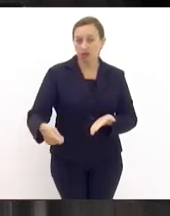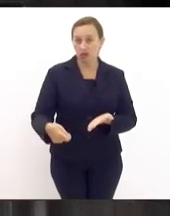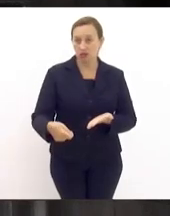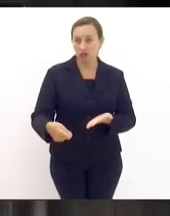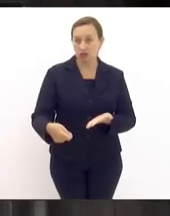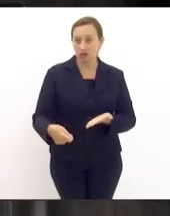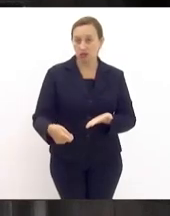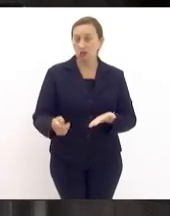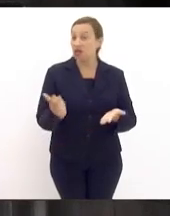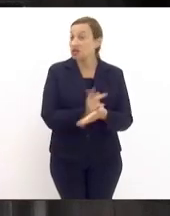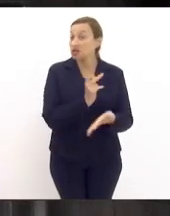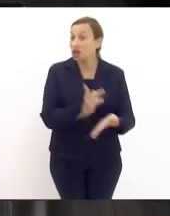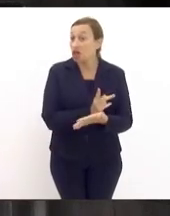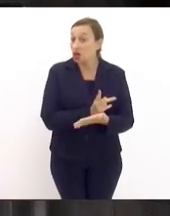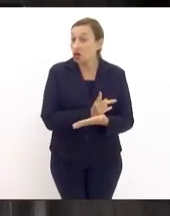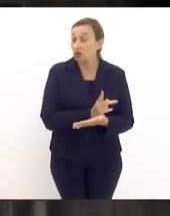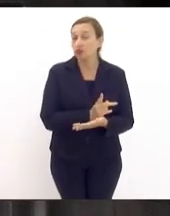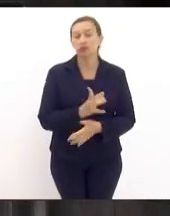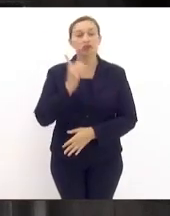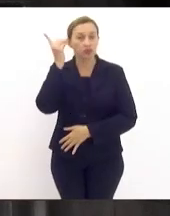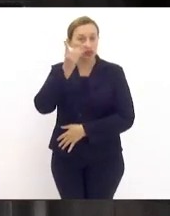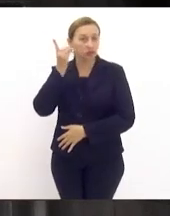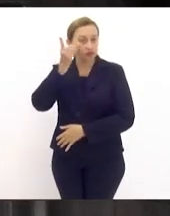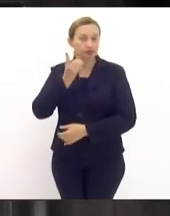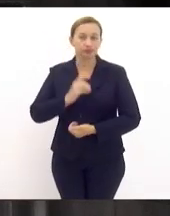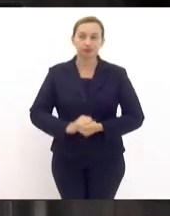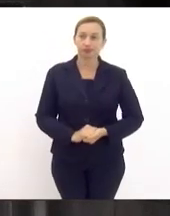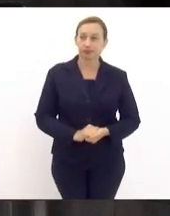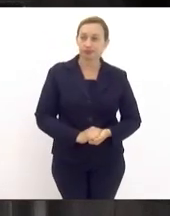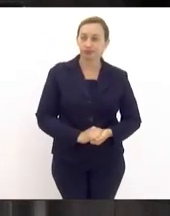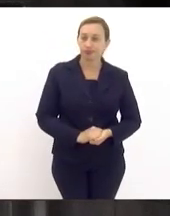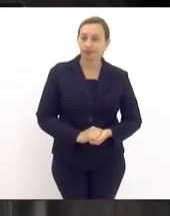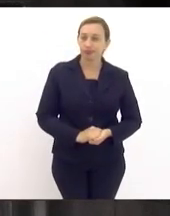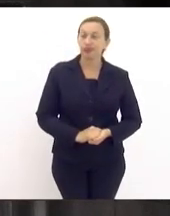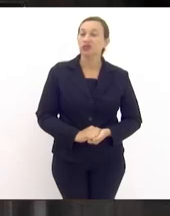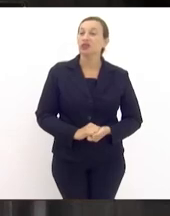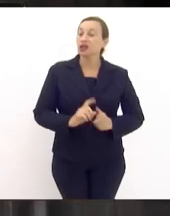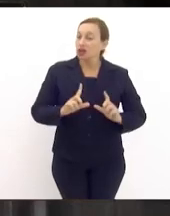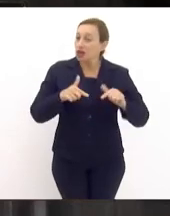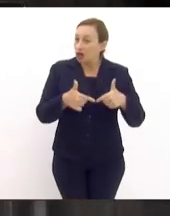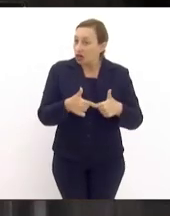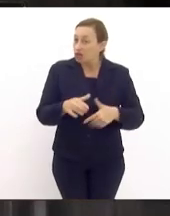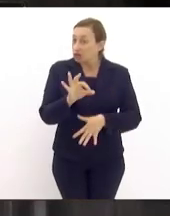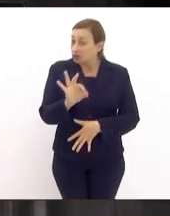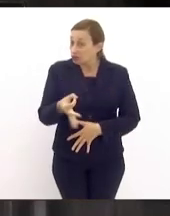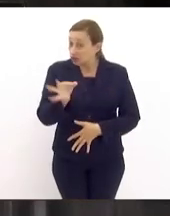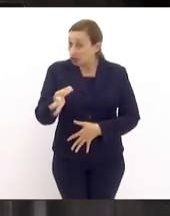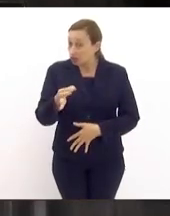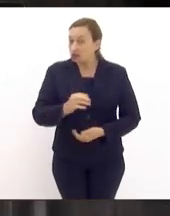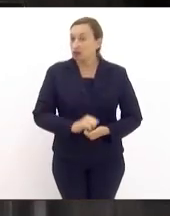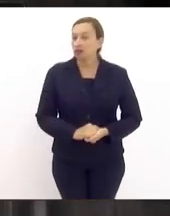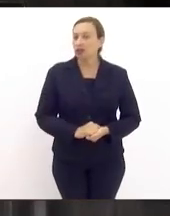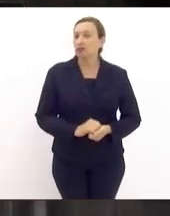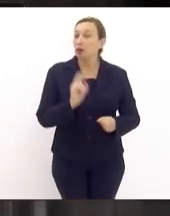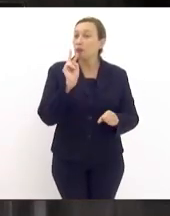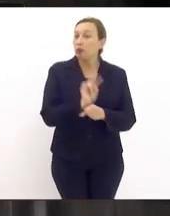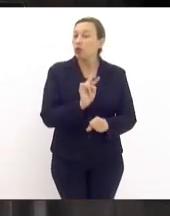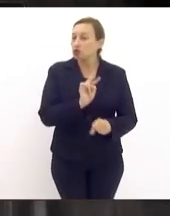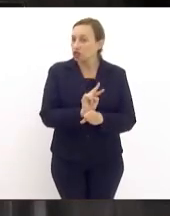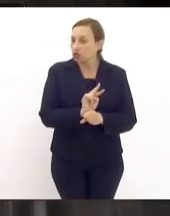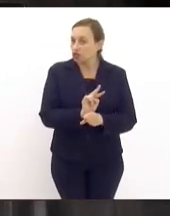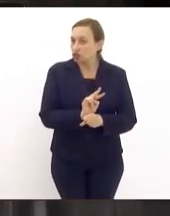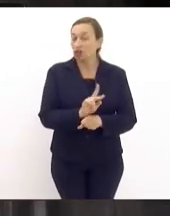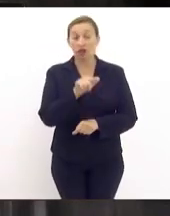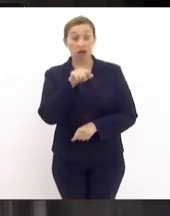dessa irresponsabilidade desse deputado, para que ela tome as medidas cabíveis para proteger